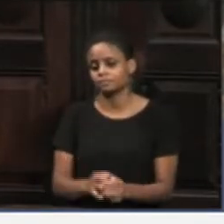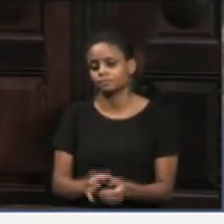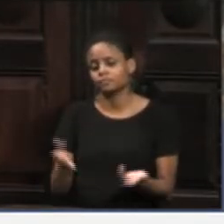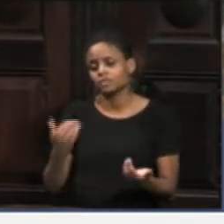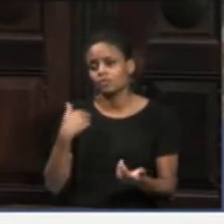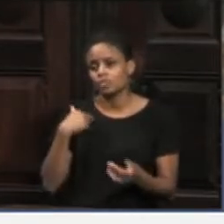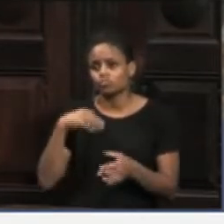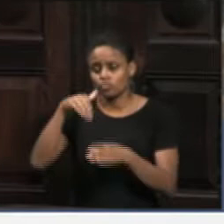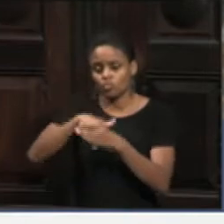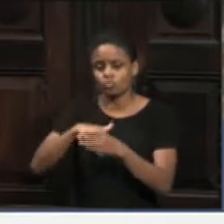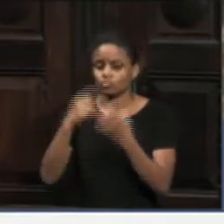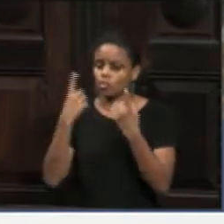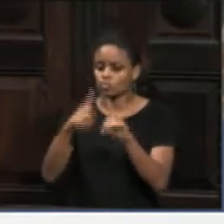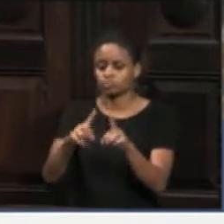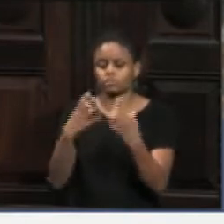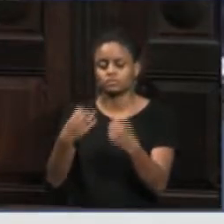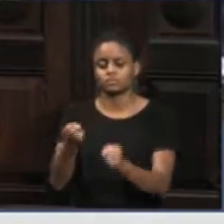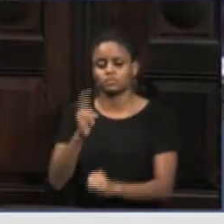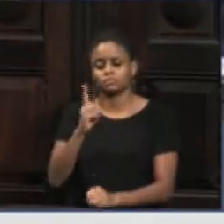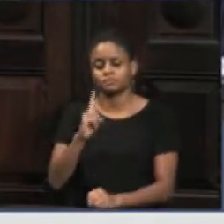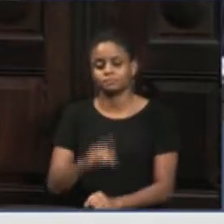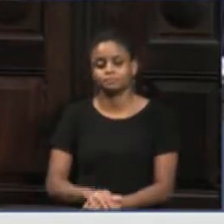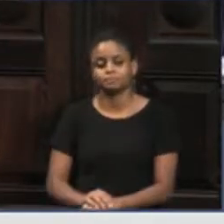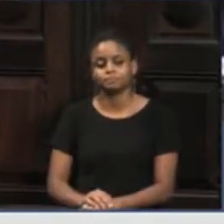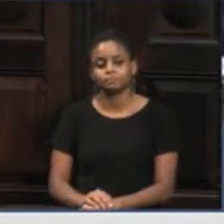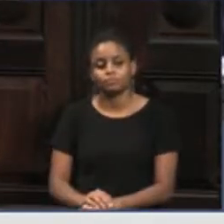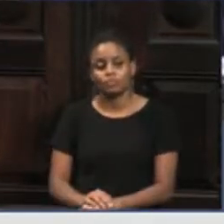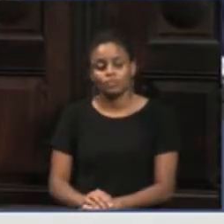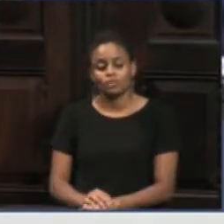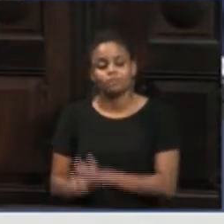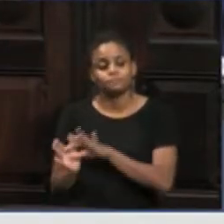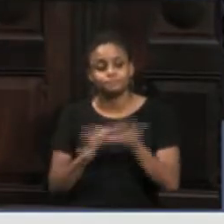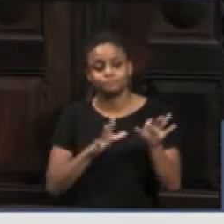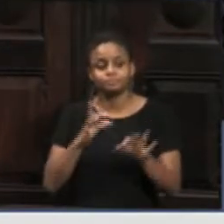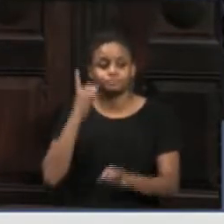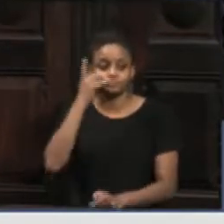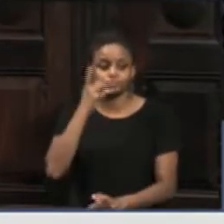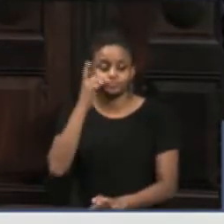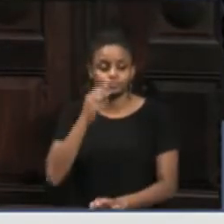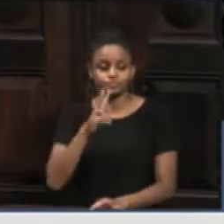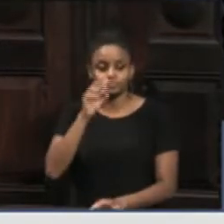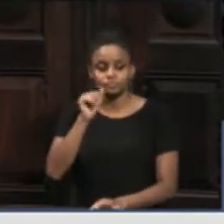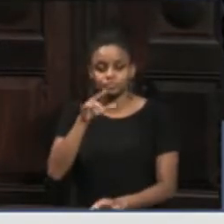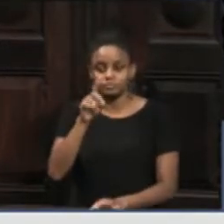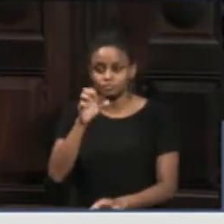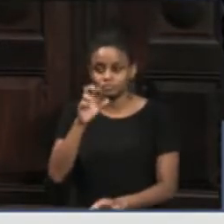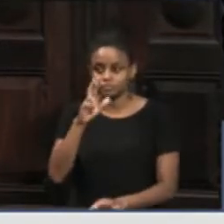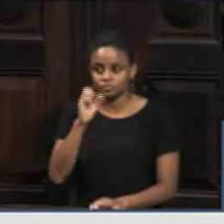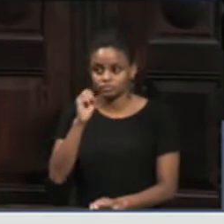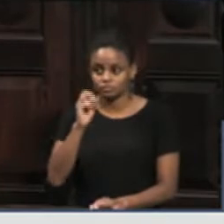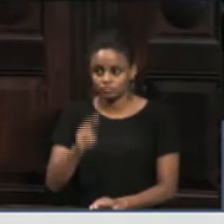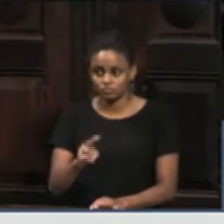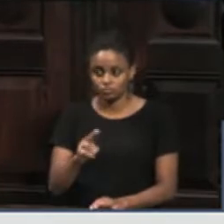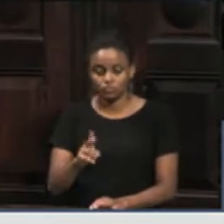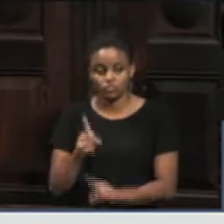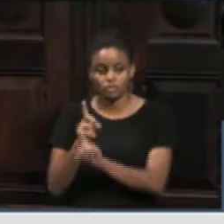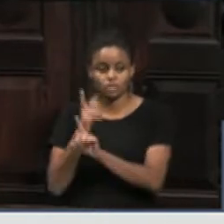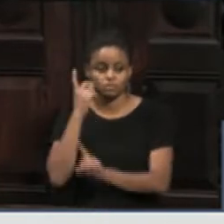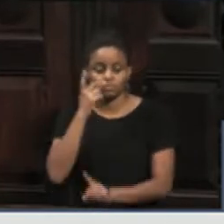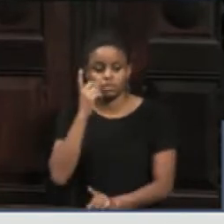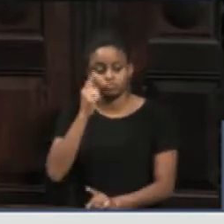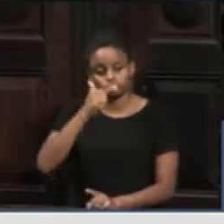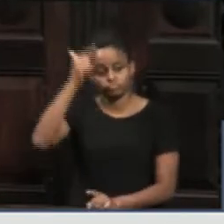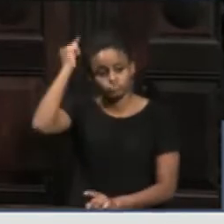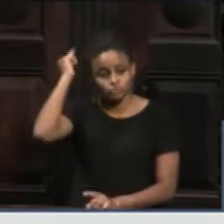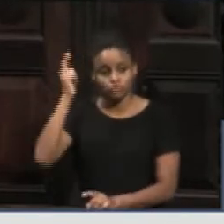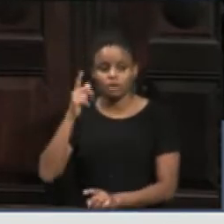contrário. Senhor presidente, Deputado Anderson. importante a colocação do deputado Luiz Paulo, né? E,